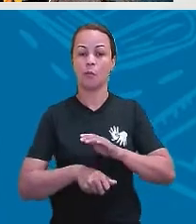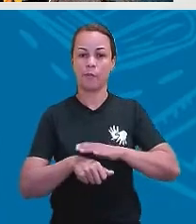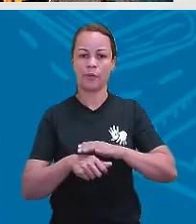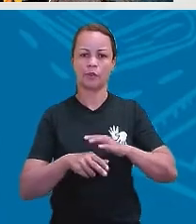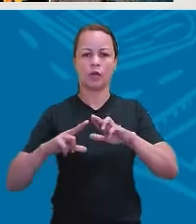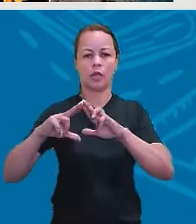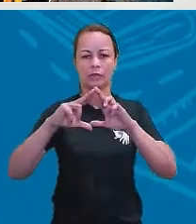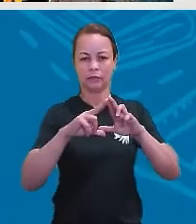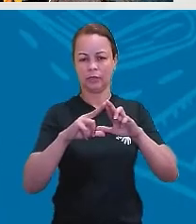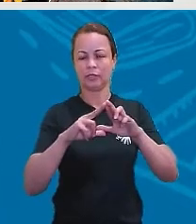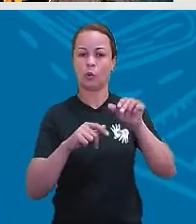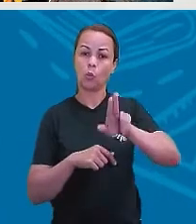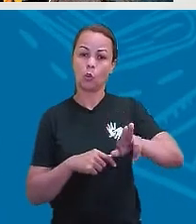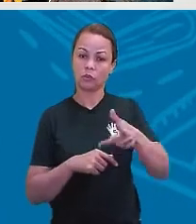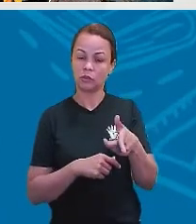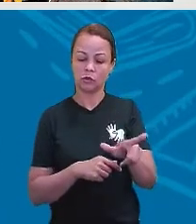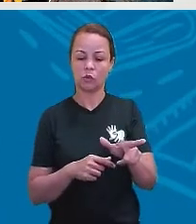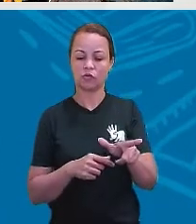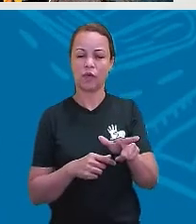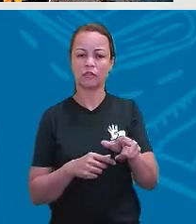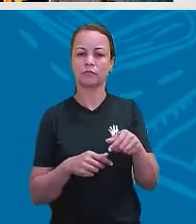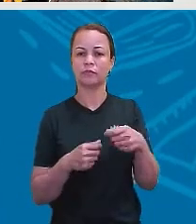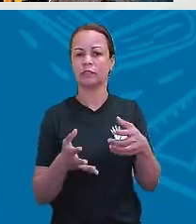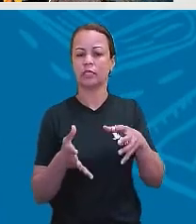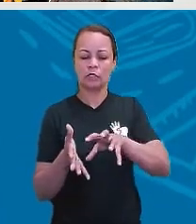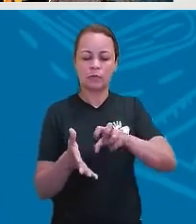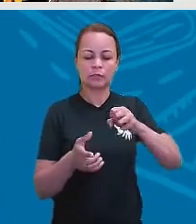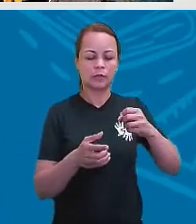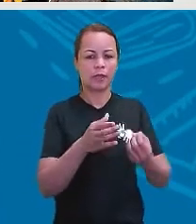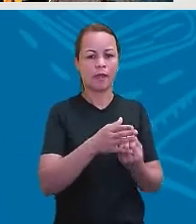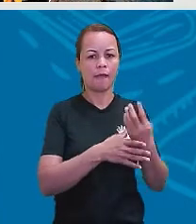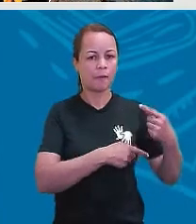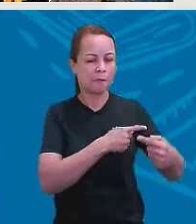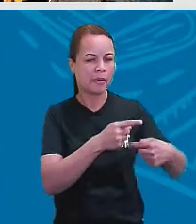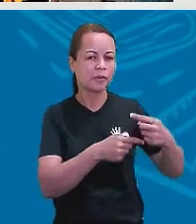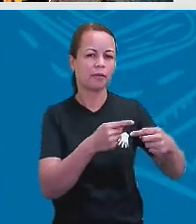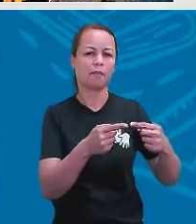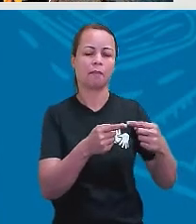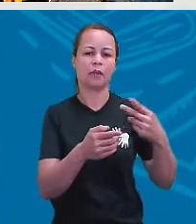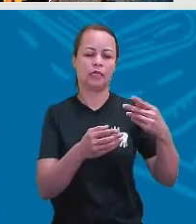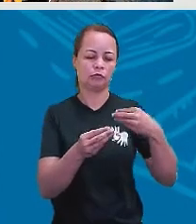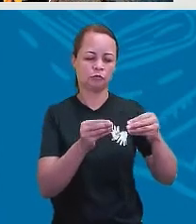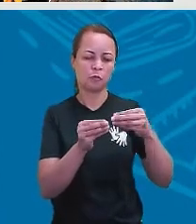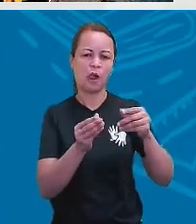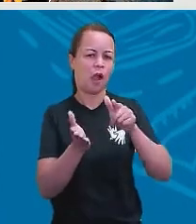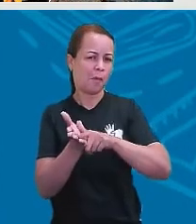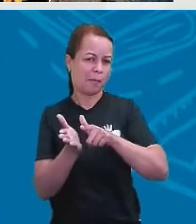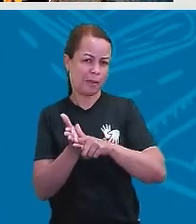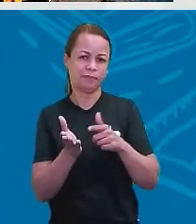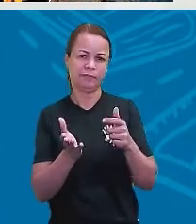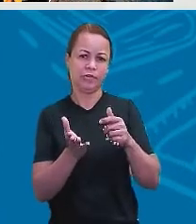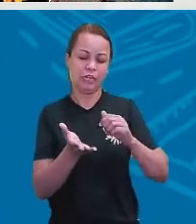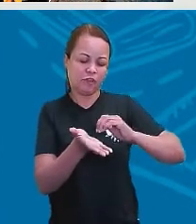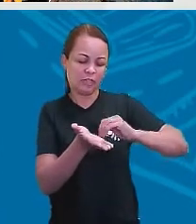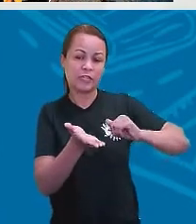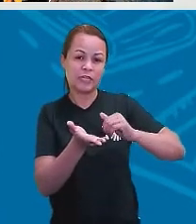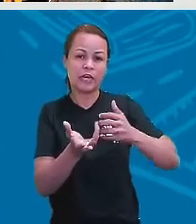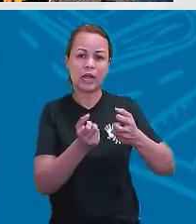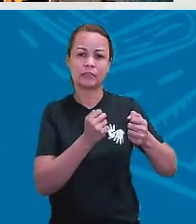a gente vai deixar de retirar aquela matéria-prima, né, que formou ali o plástico, aquele papel, a gente vai deixar de retirar lá